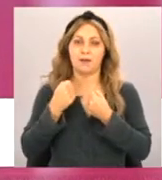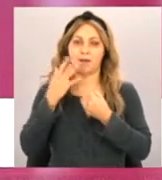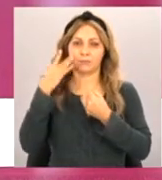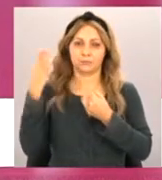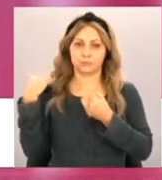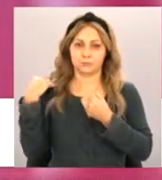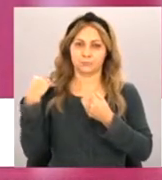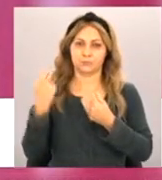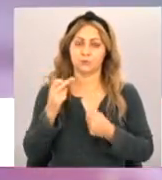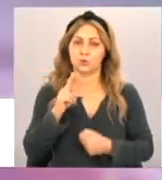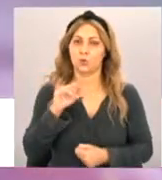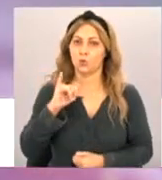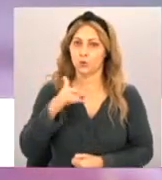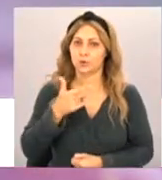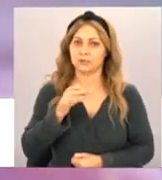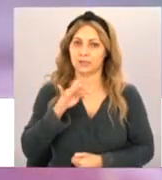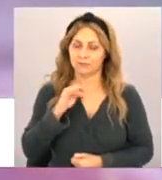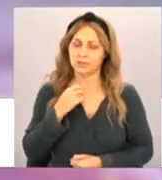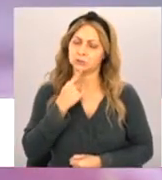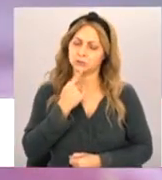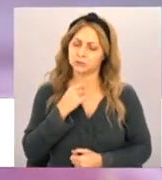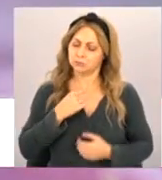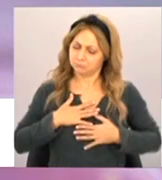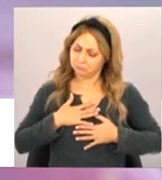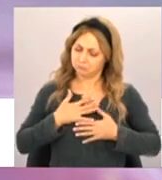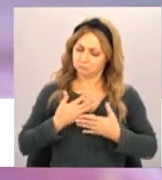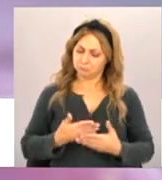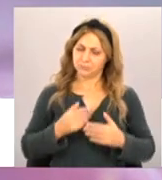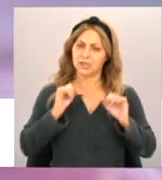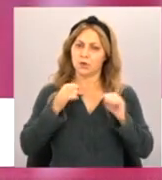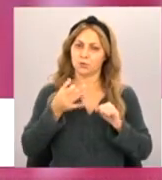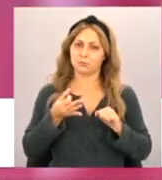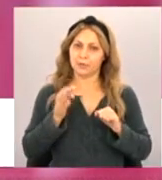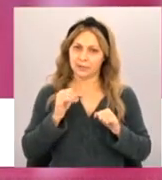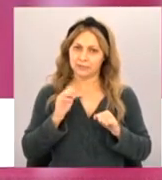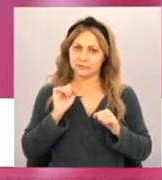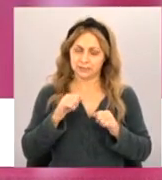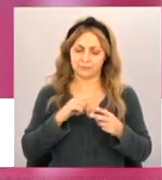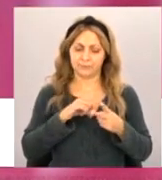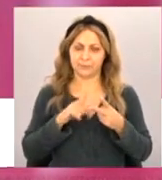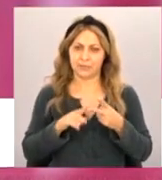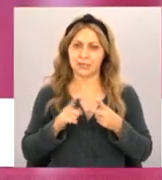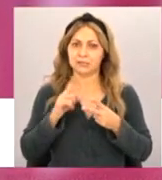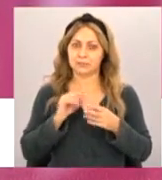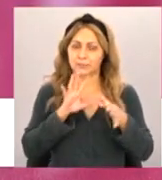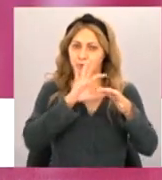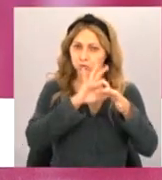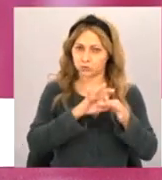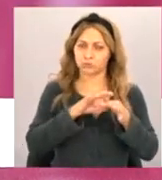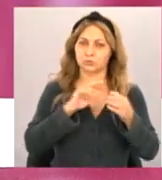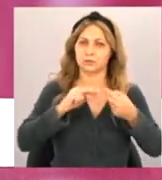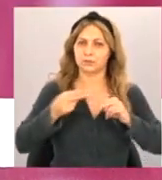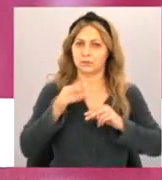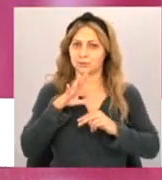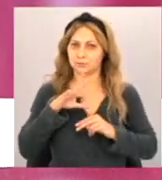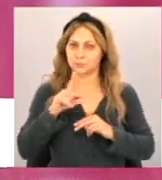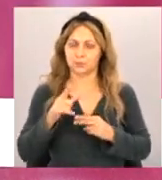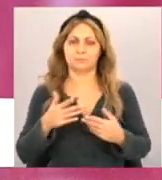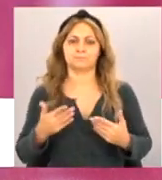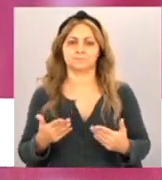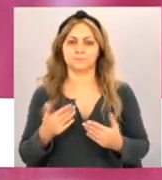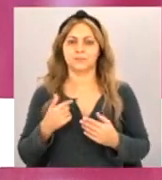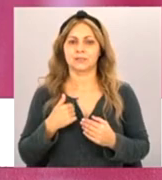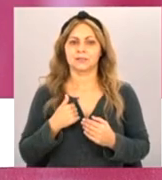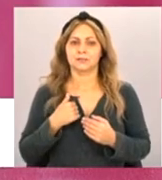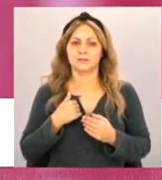estava acho mostrou completamente disponível para acordo com o PS está também com o PS na câmara de Lisboa esta não pode